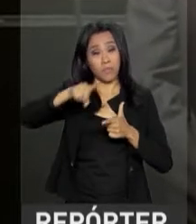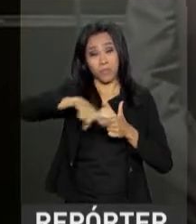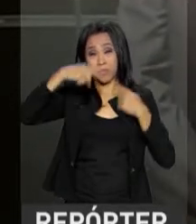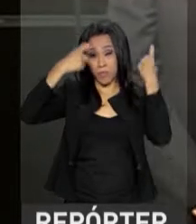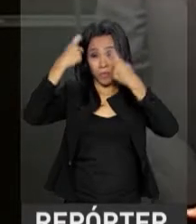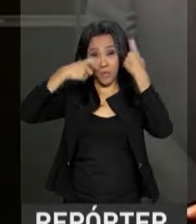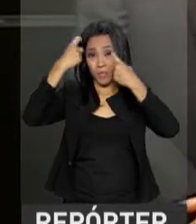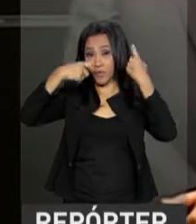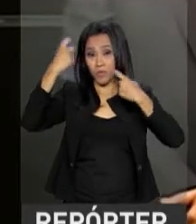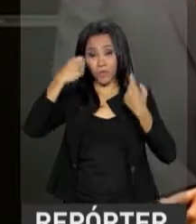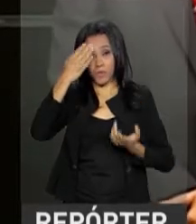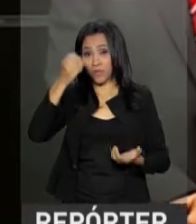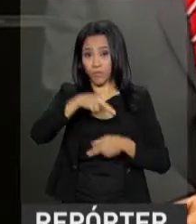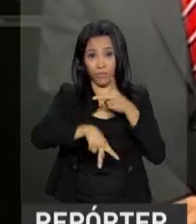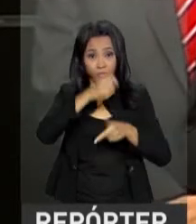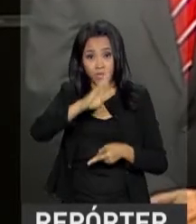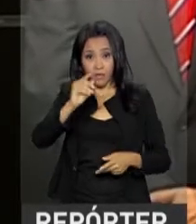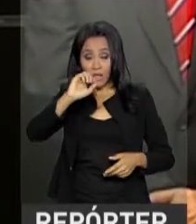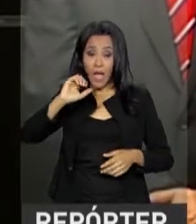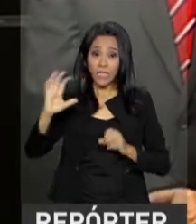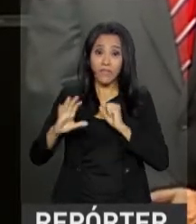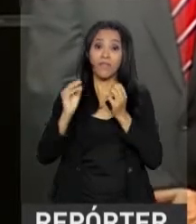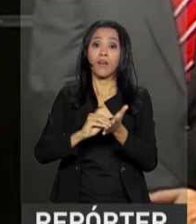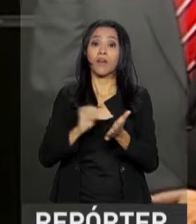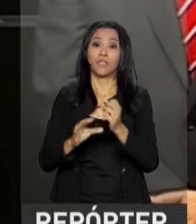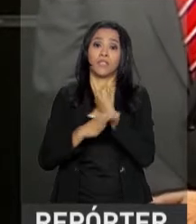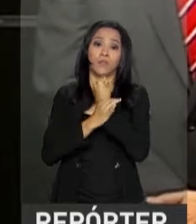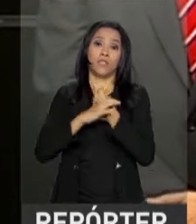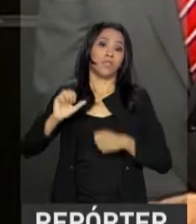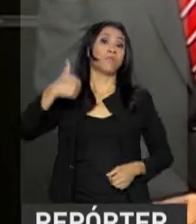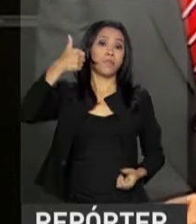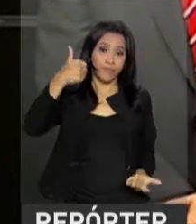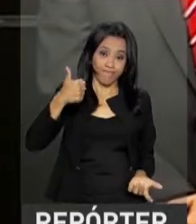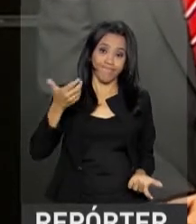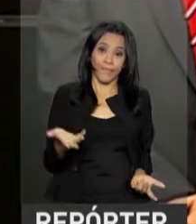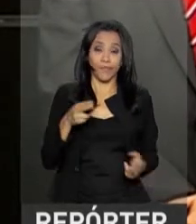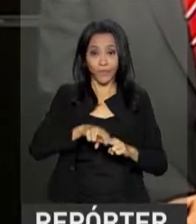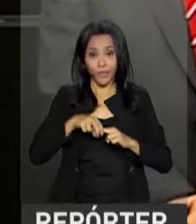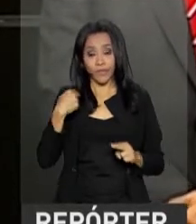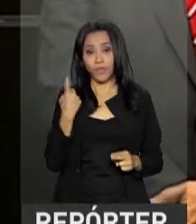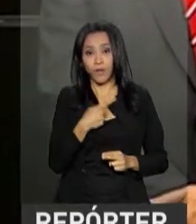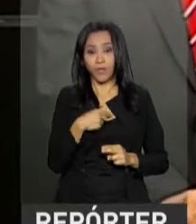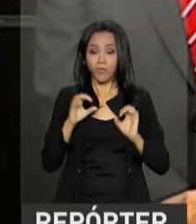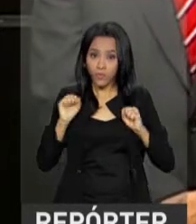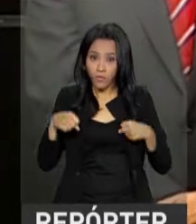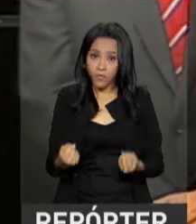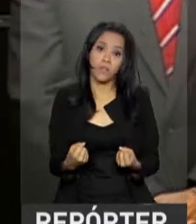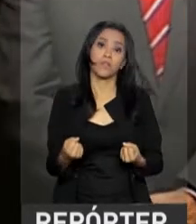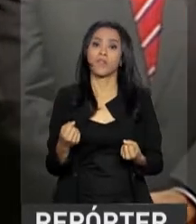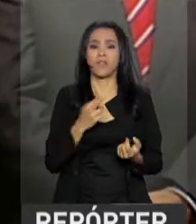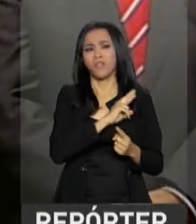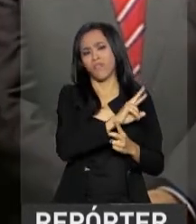preocupações daqueles que que vivem no nosso país por isso que nós estamos dedicando entre